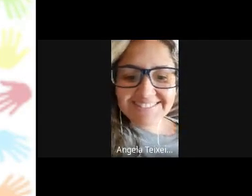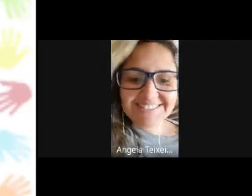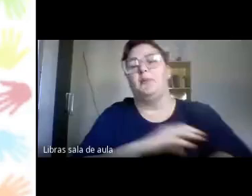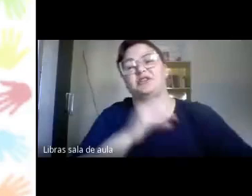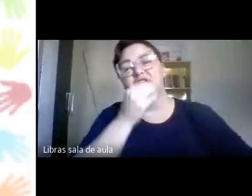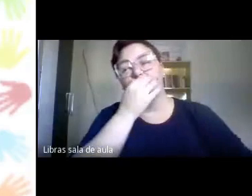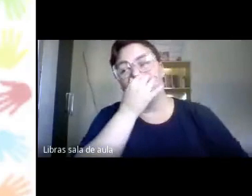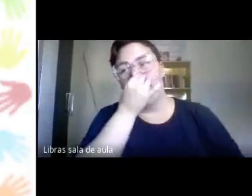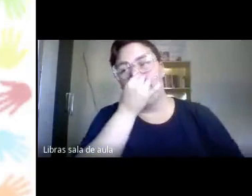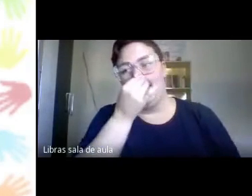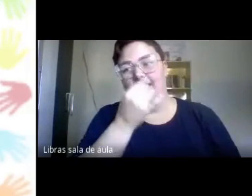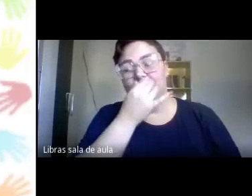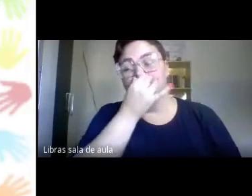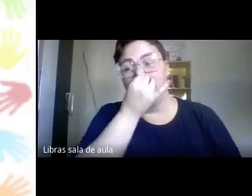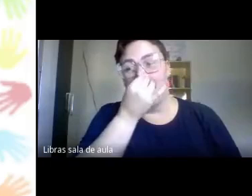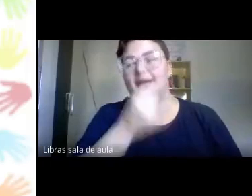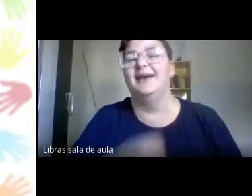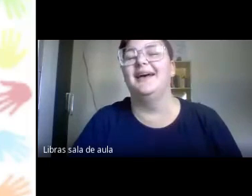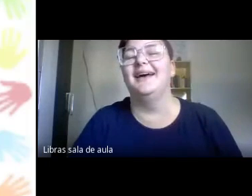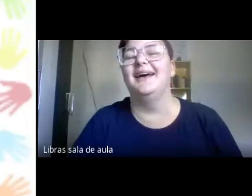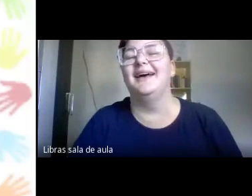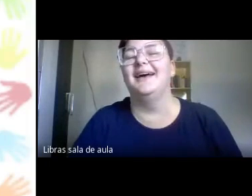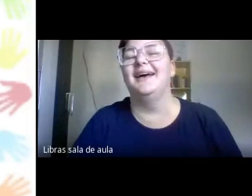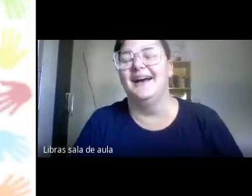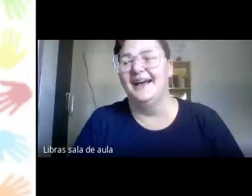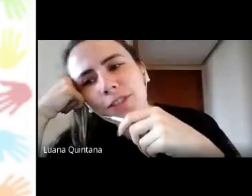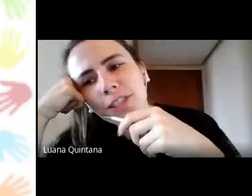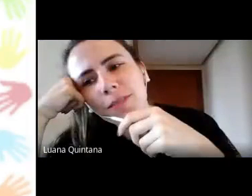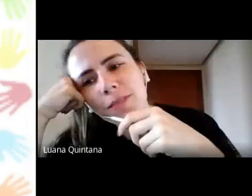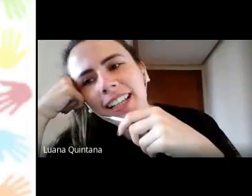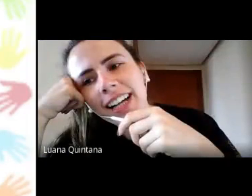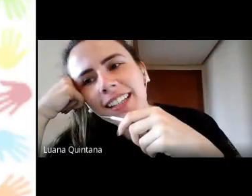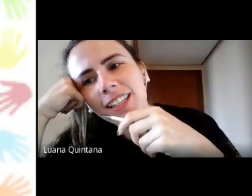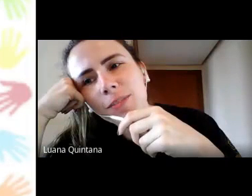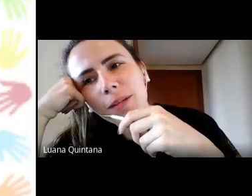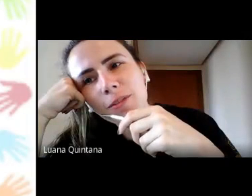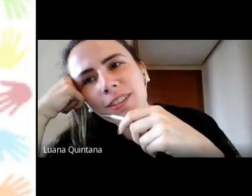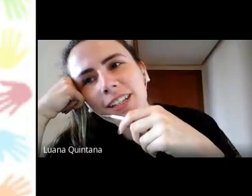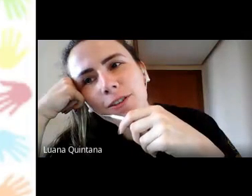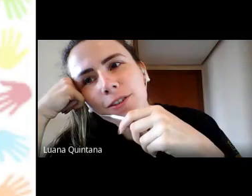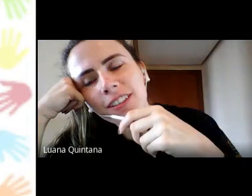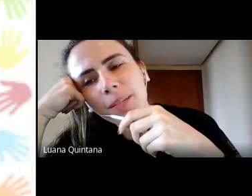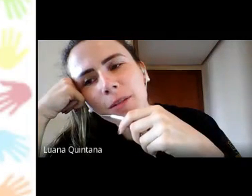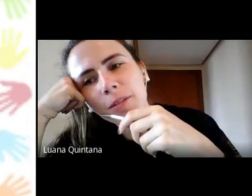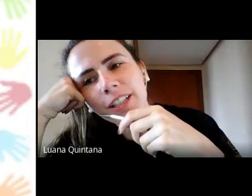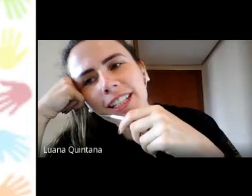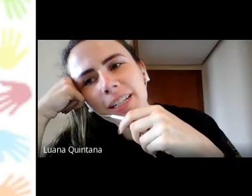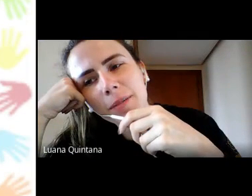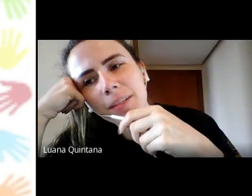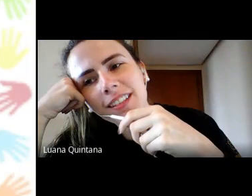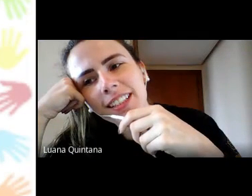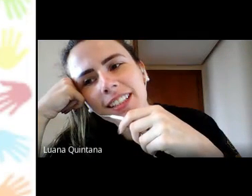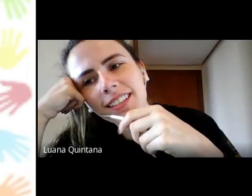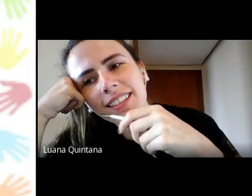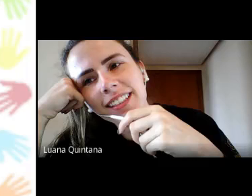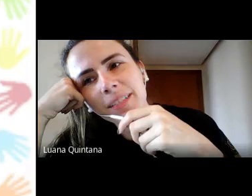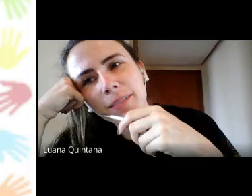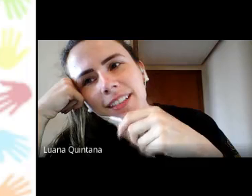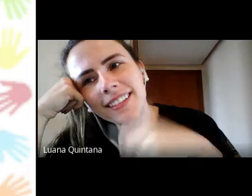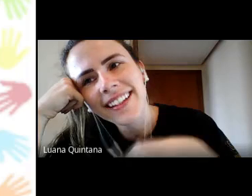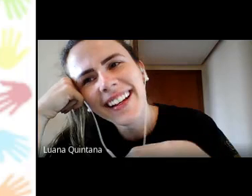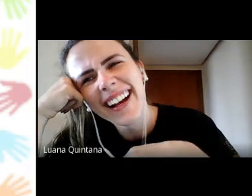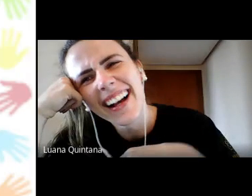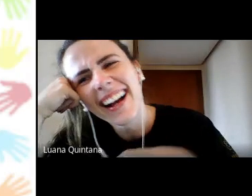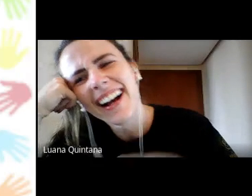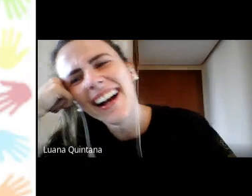Se der tempo, a gente vai aprender, não sei. Ô, Eliane, vou te mandar, então, uma música que eu fiz da borboletinha para minhas crianças em